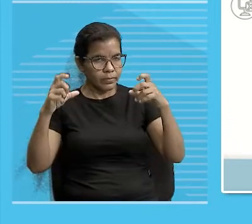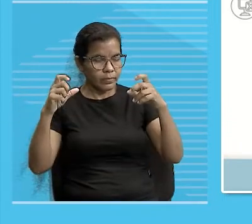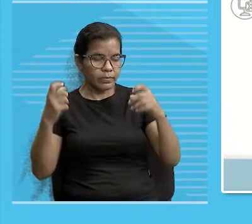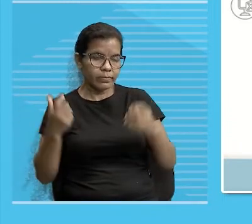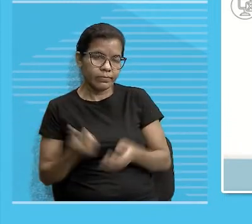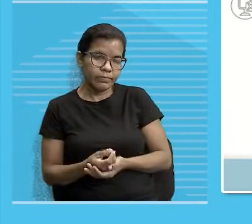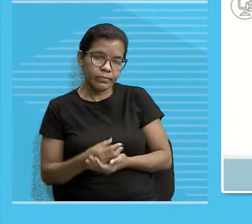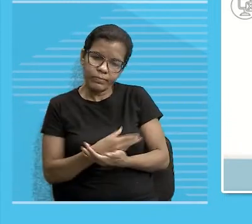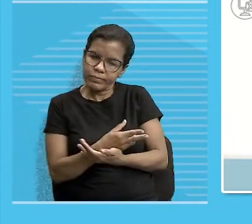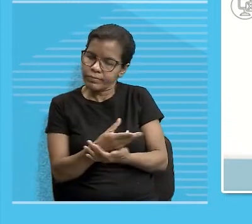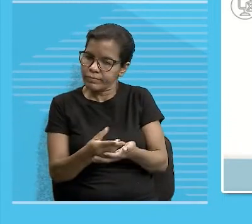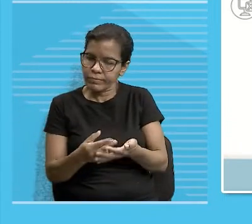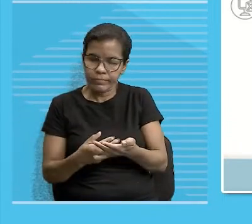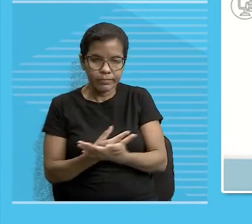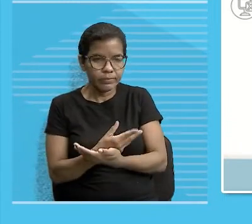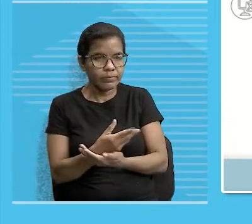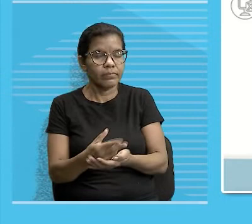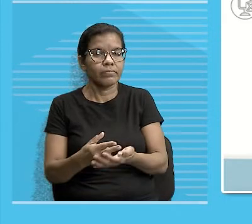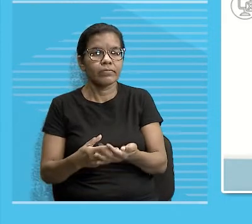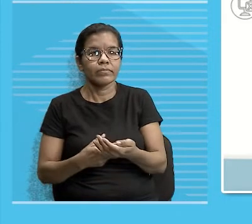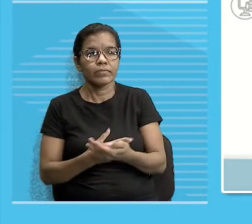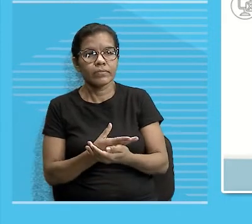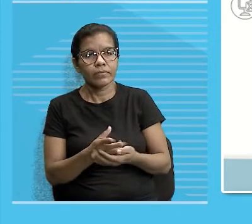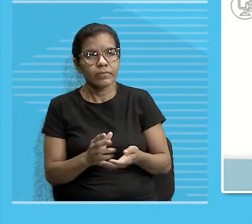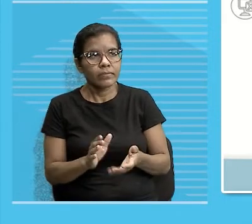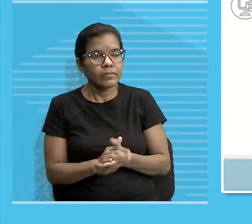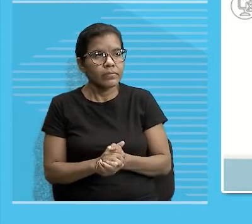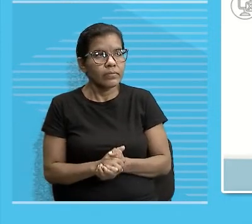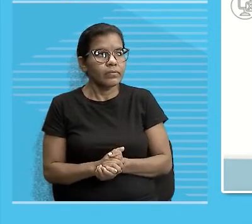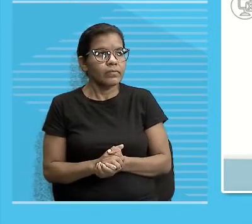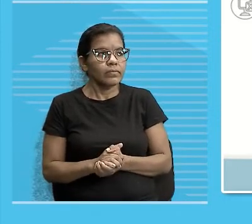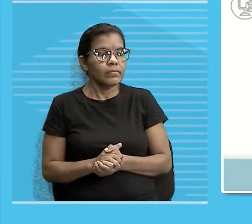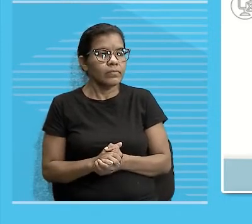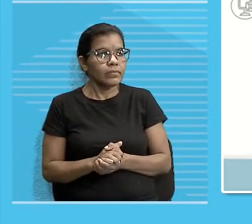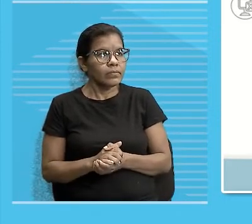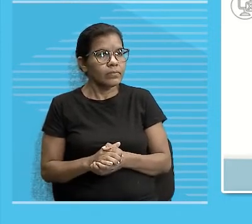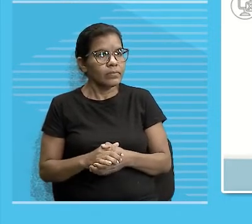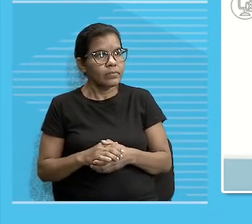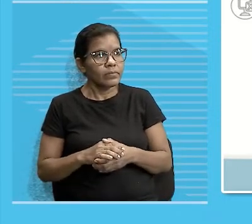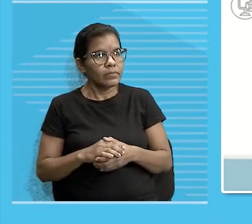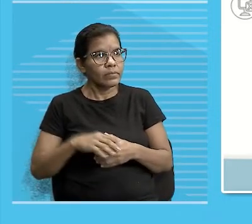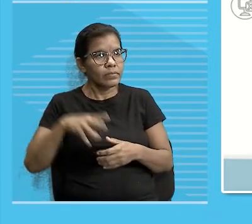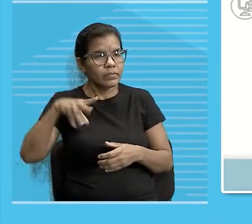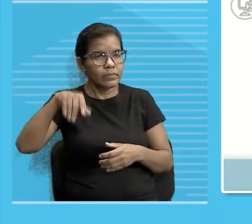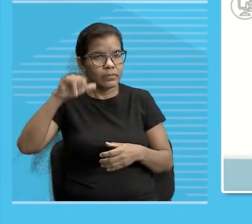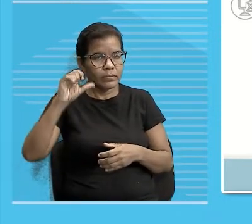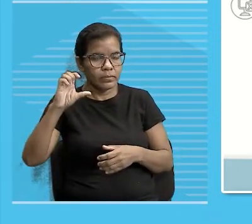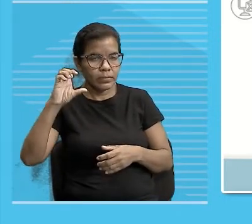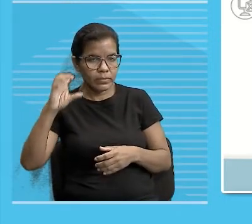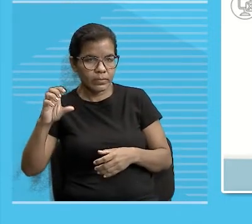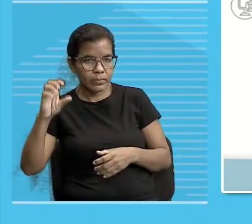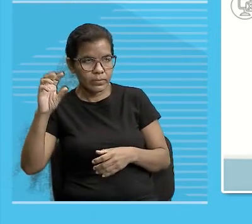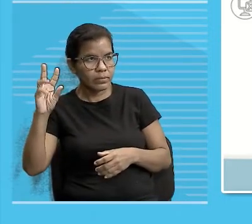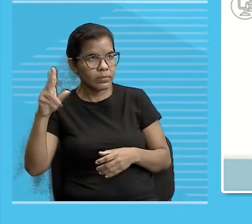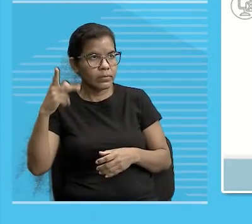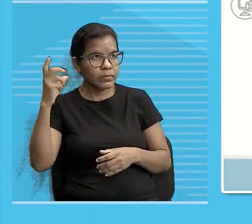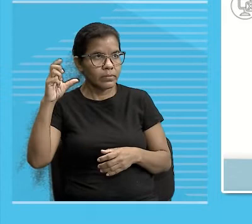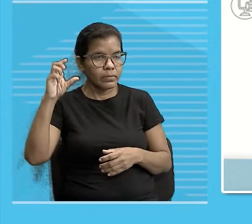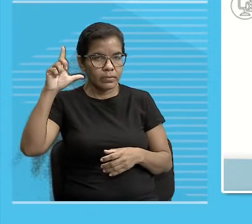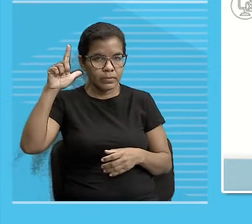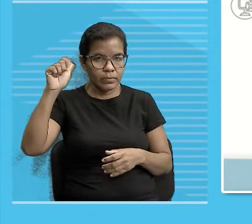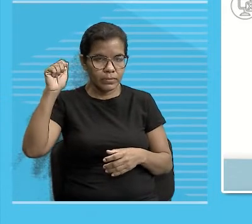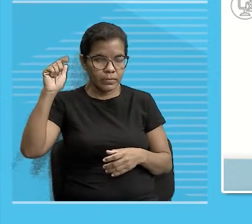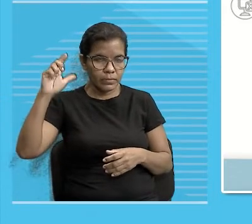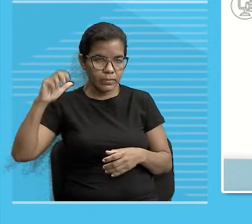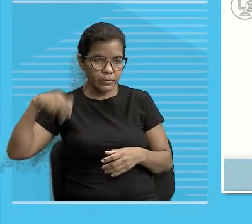né? Tá bom? Show de bola. Olha aí, nosso querido Michelangelo Merisi da Caravaggio, nascimento